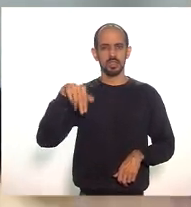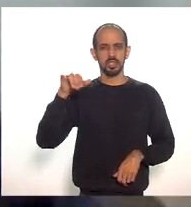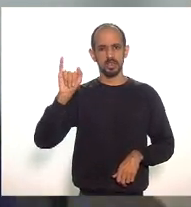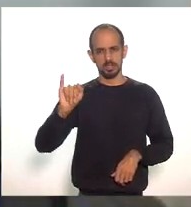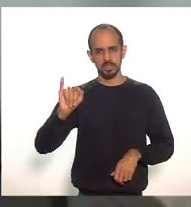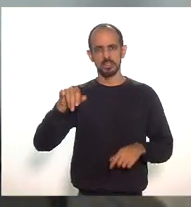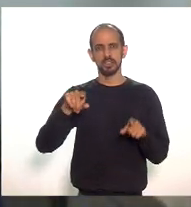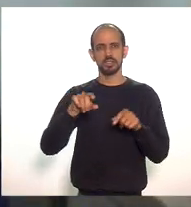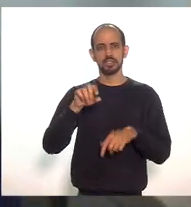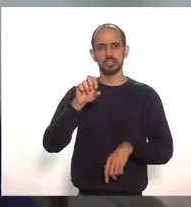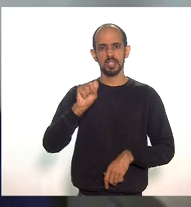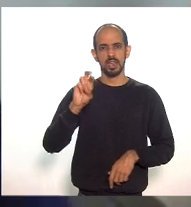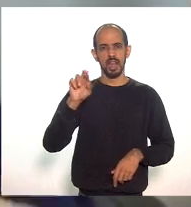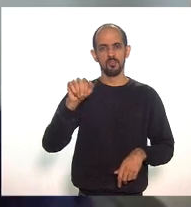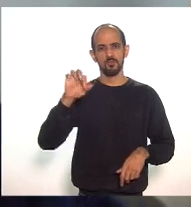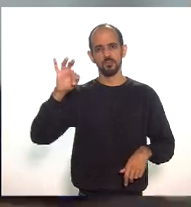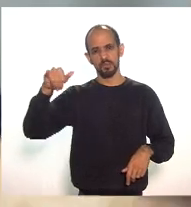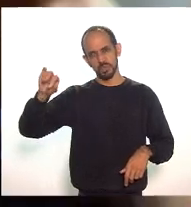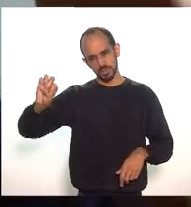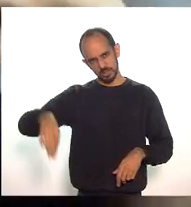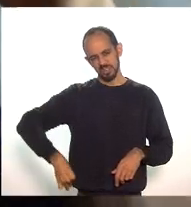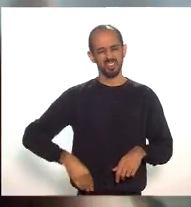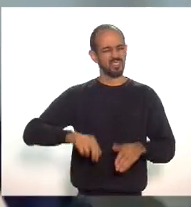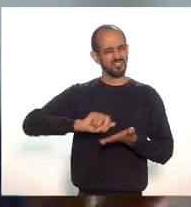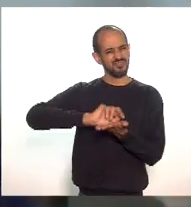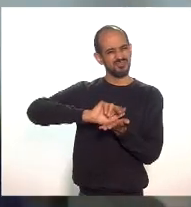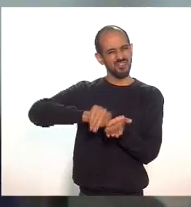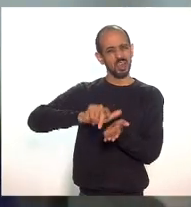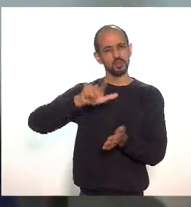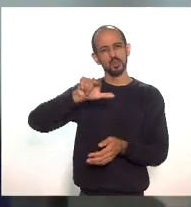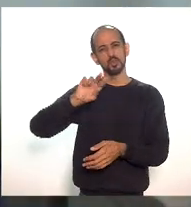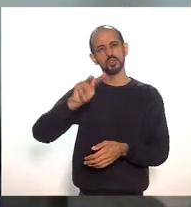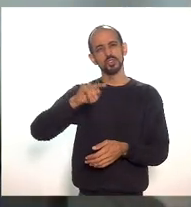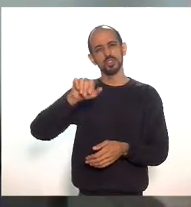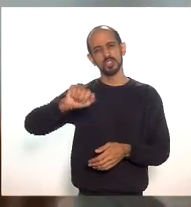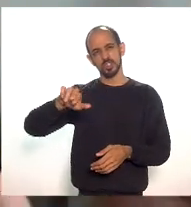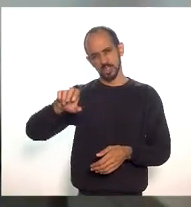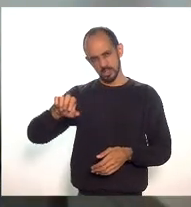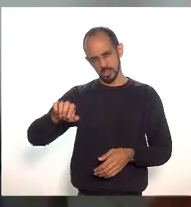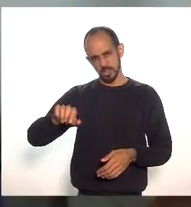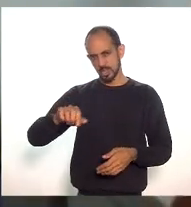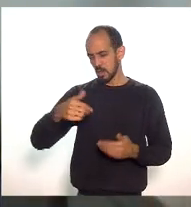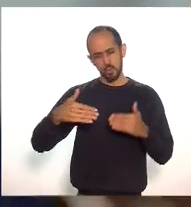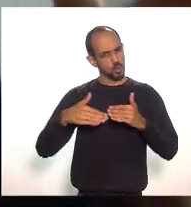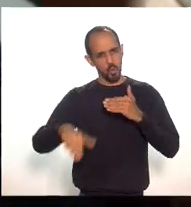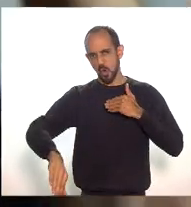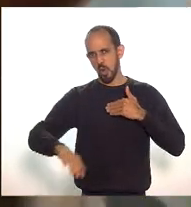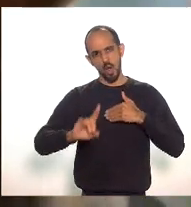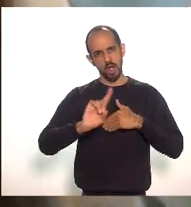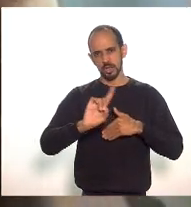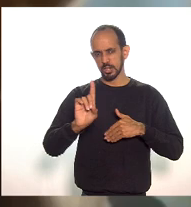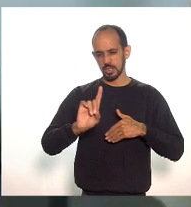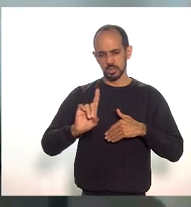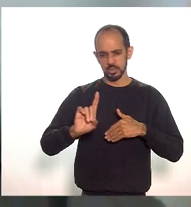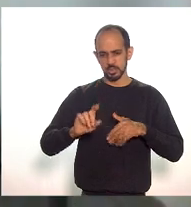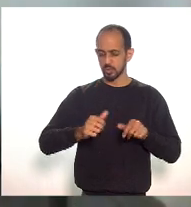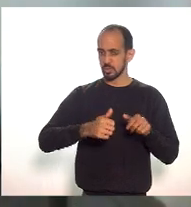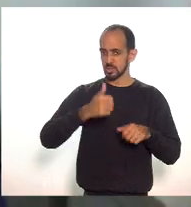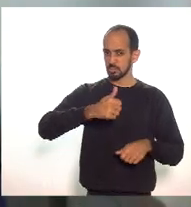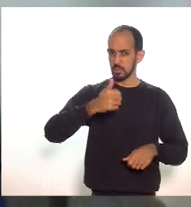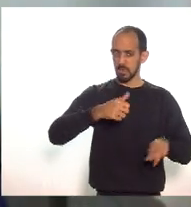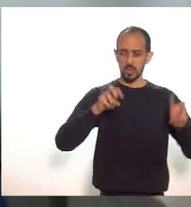ser assim deputada Lucinha tantos outros domingo não a porta essa prendendo a